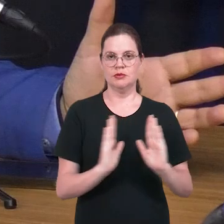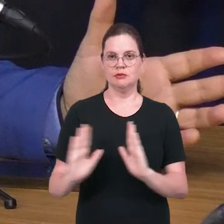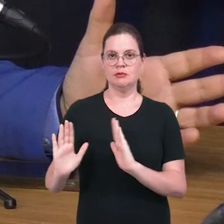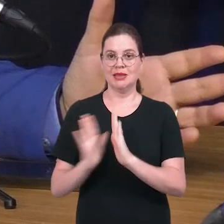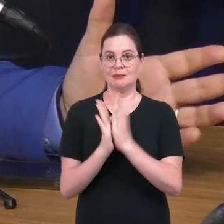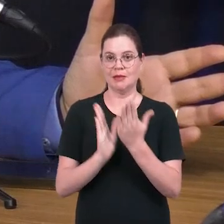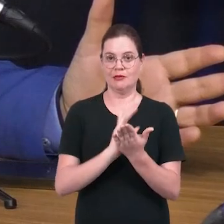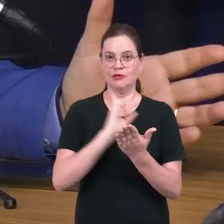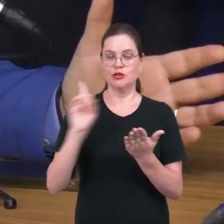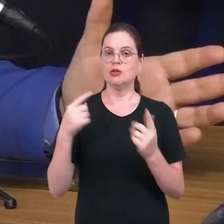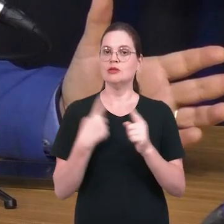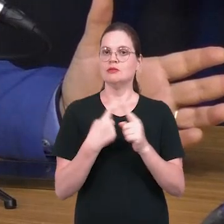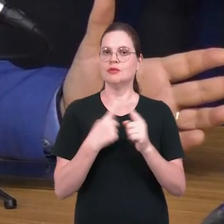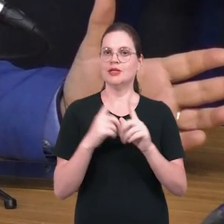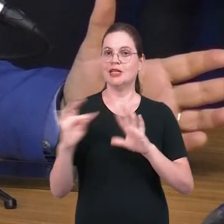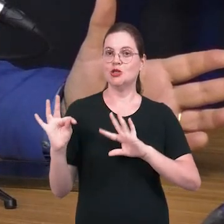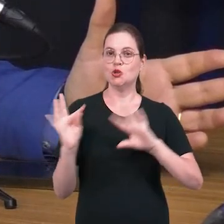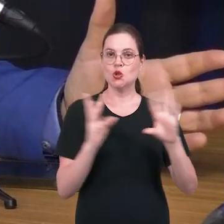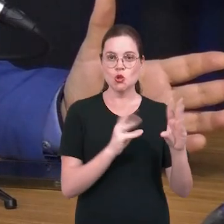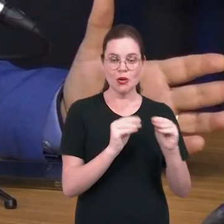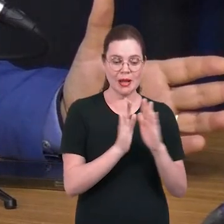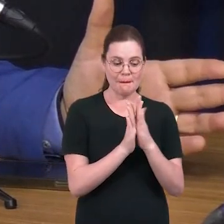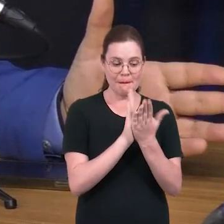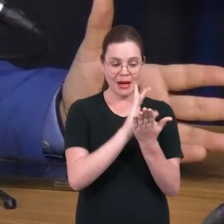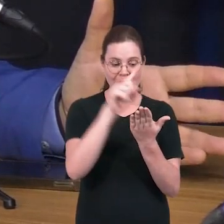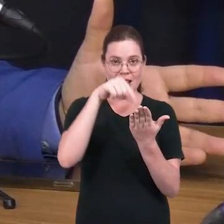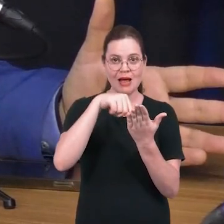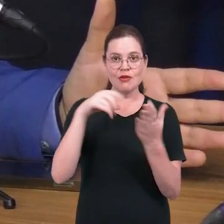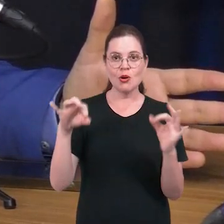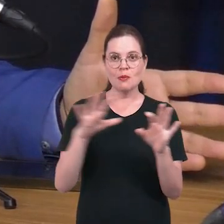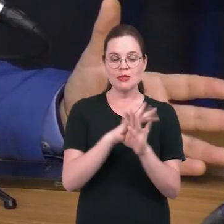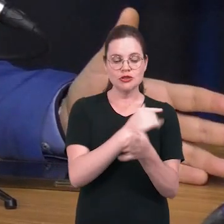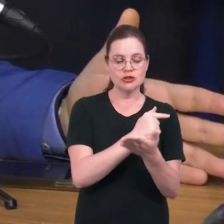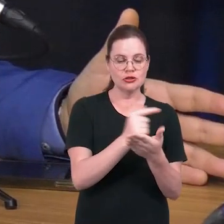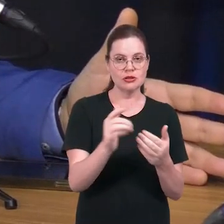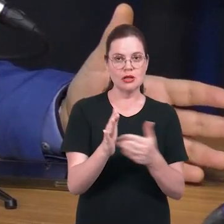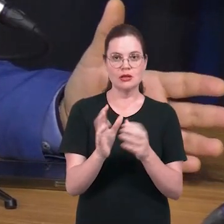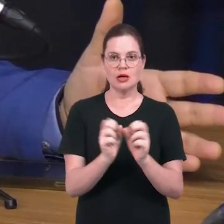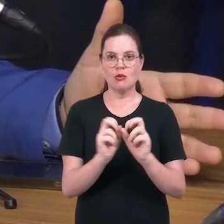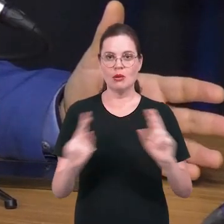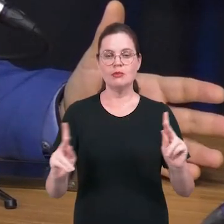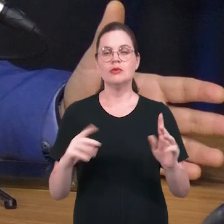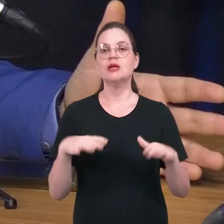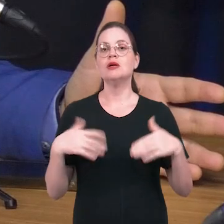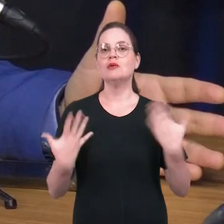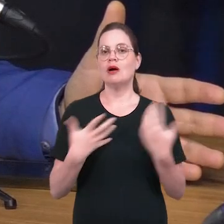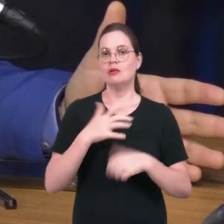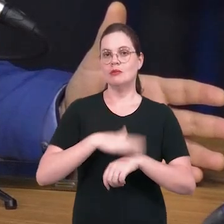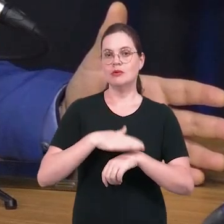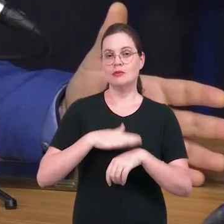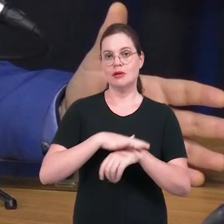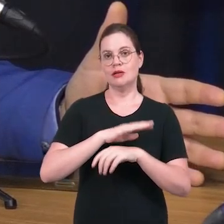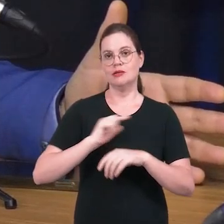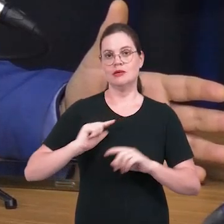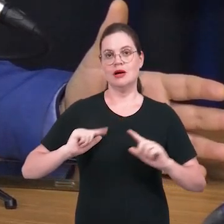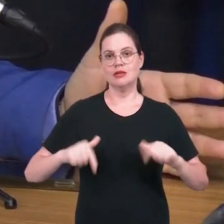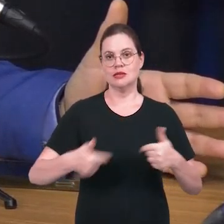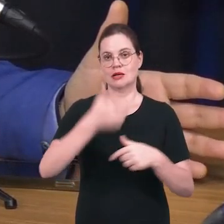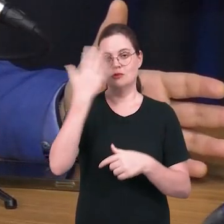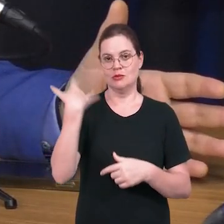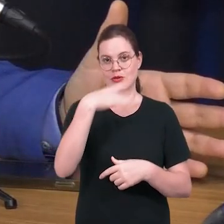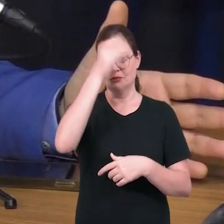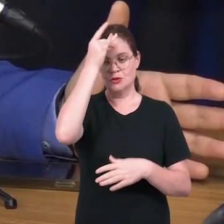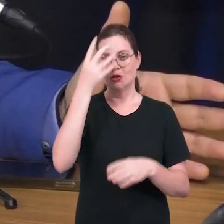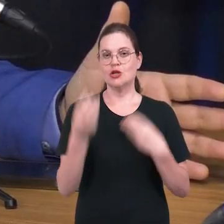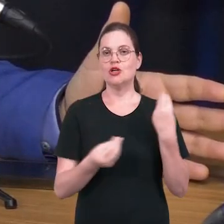que você veja ao longo de toda a palavra quando o Espírito Santo agiu, de que maneira ele acontece e como isso